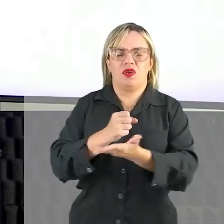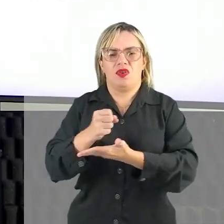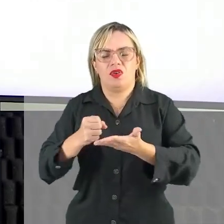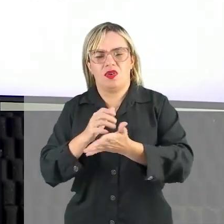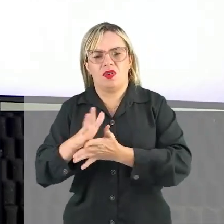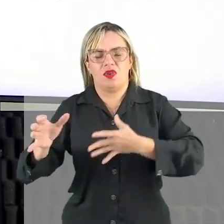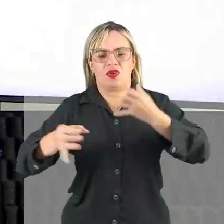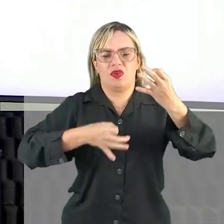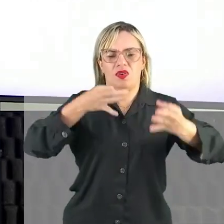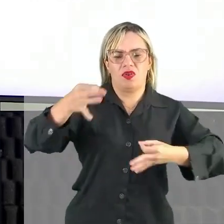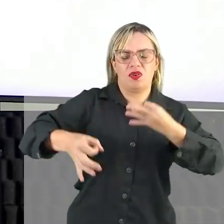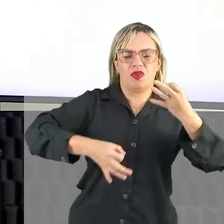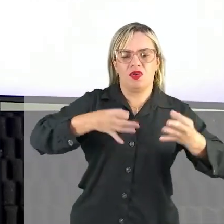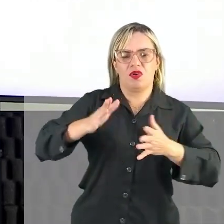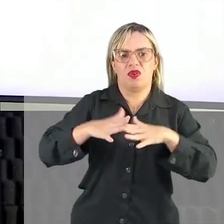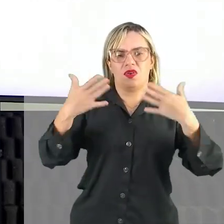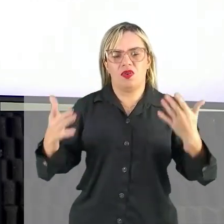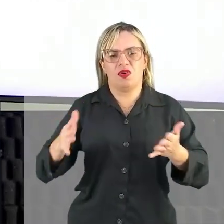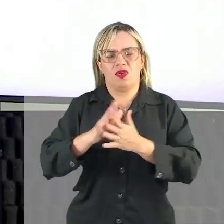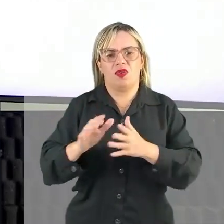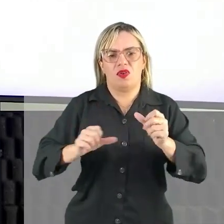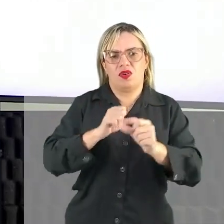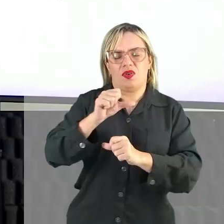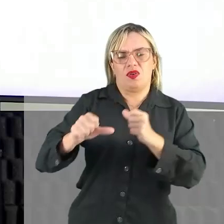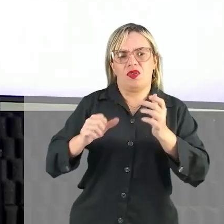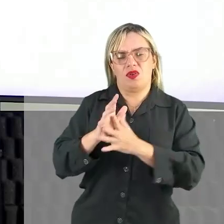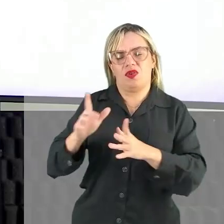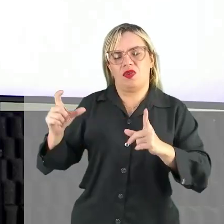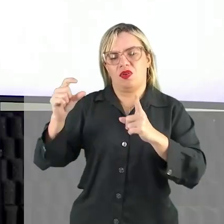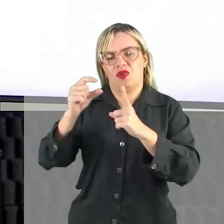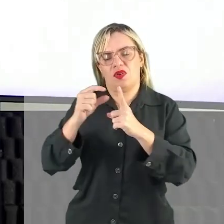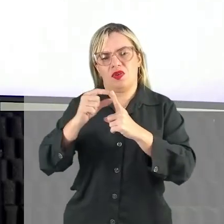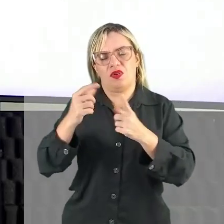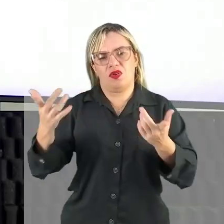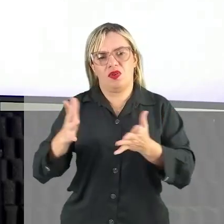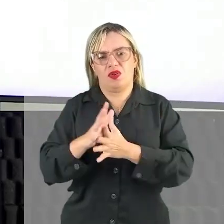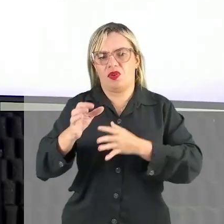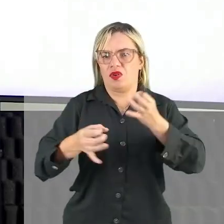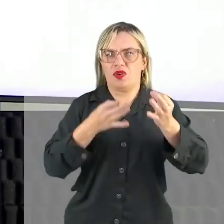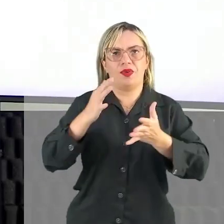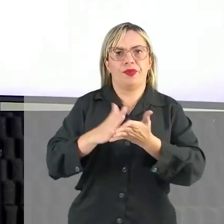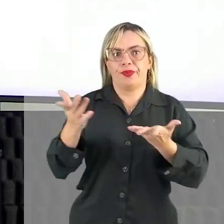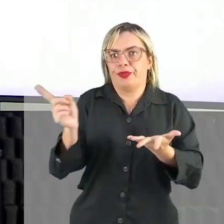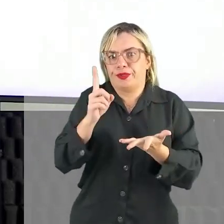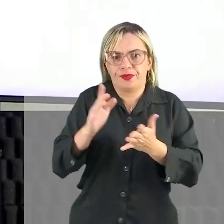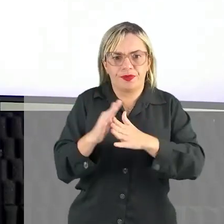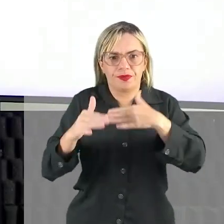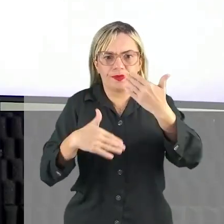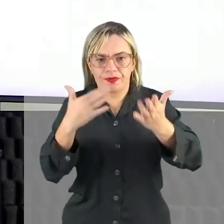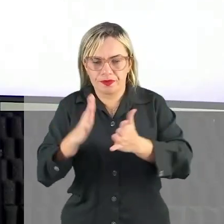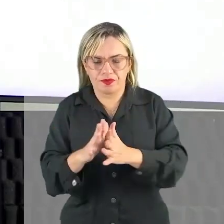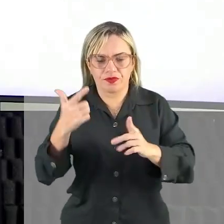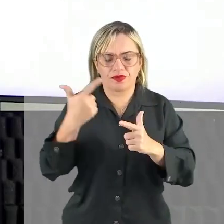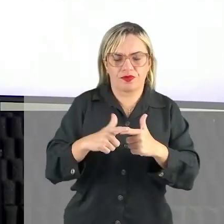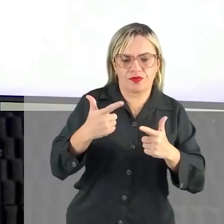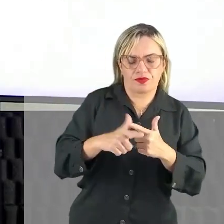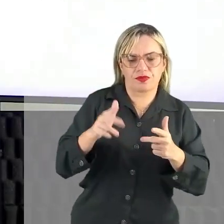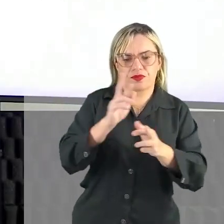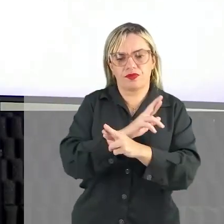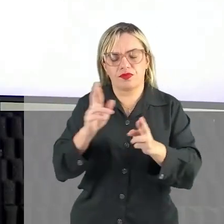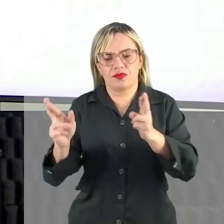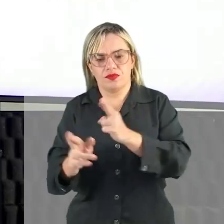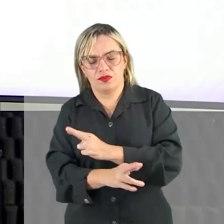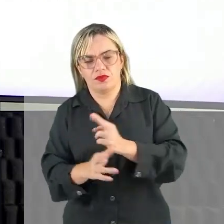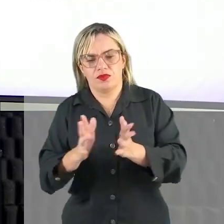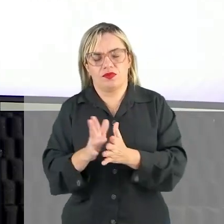argumento e ele coloca só muda com outras palavras sendo que esse argumento não cresce tudo isso são problemas relacionados à